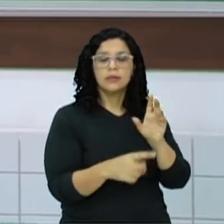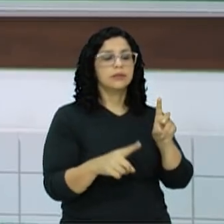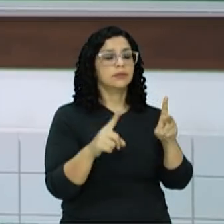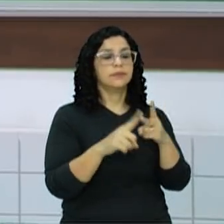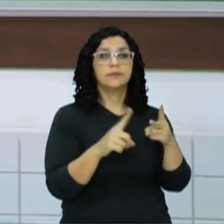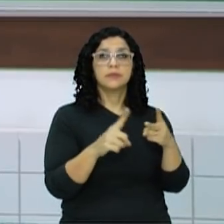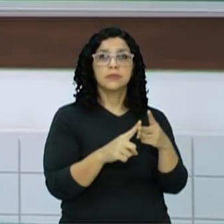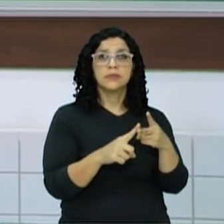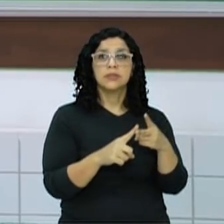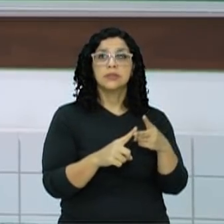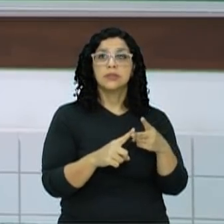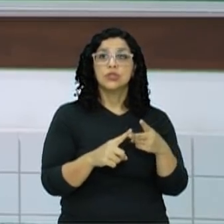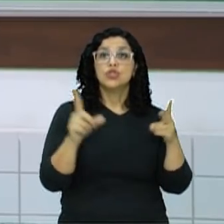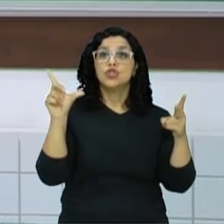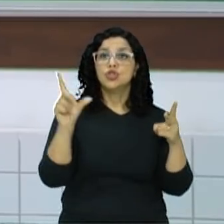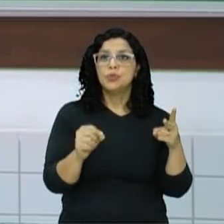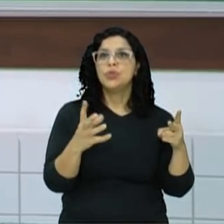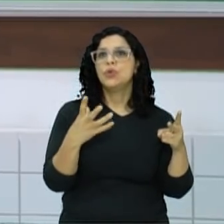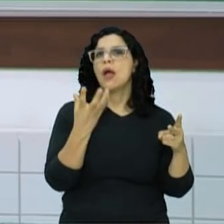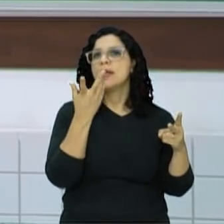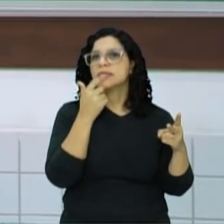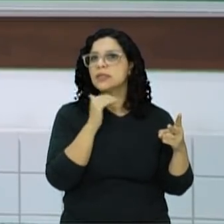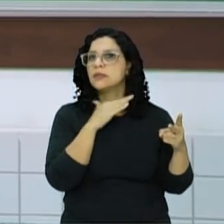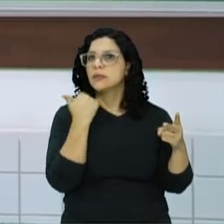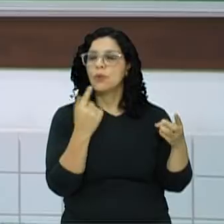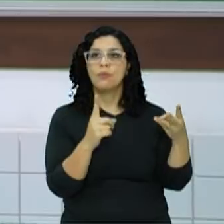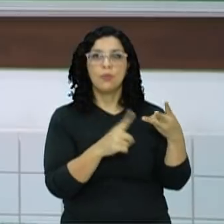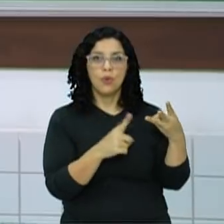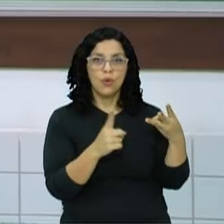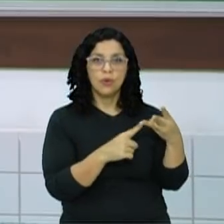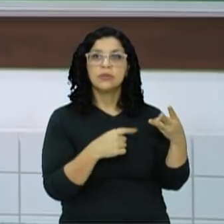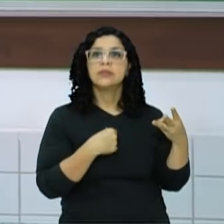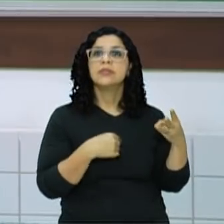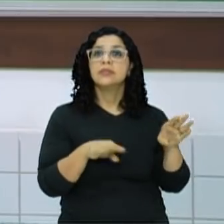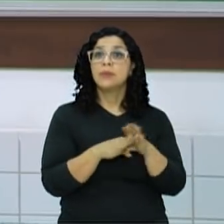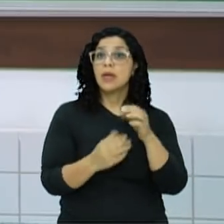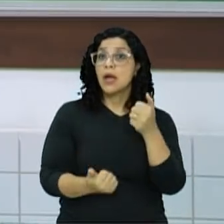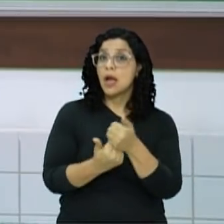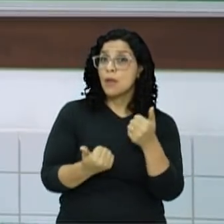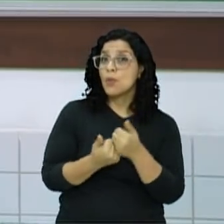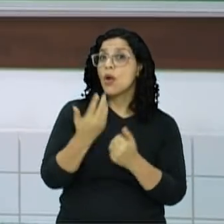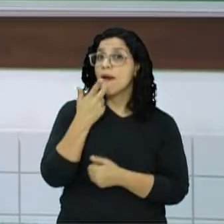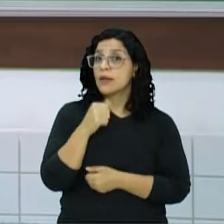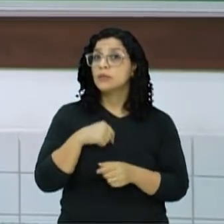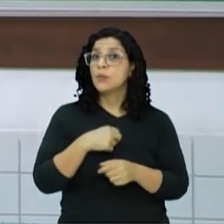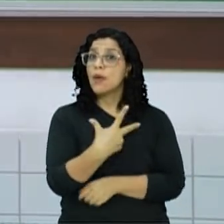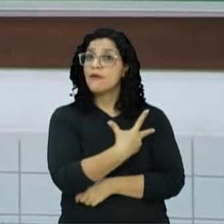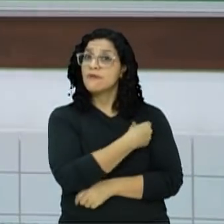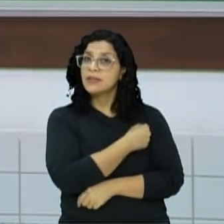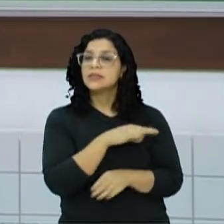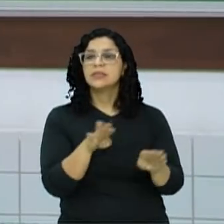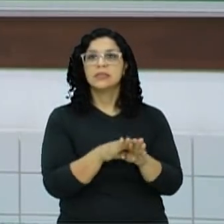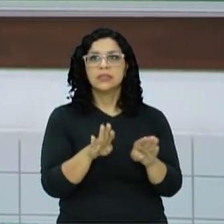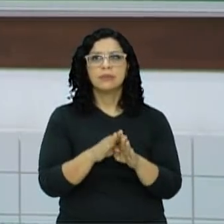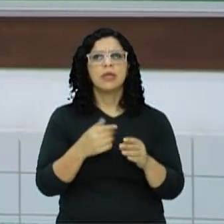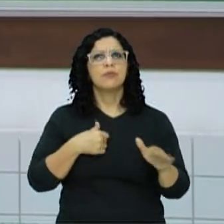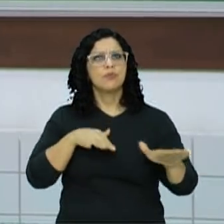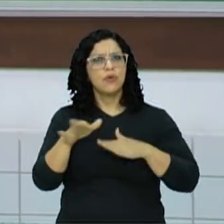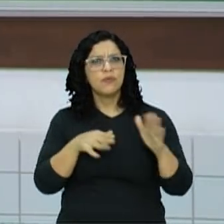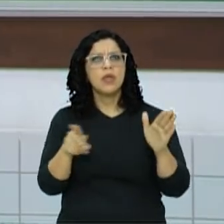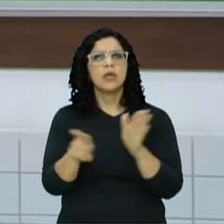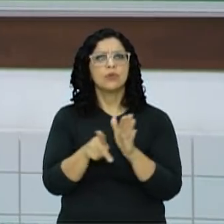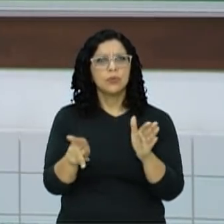você tem a redução da mortalidade infantil, muito apoiado principalmente em campanhas de vacinação, campanhas